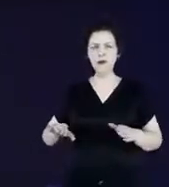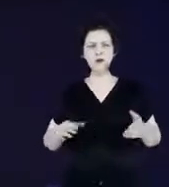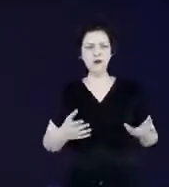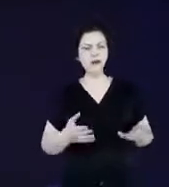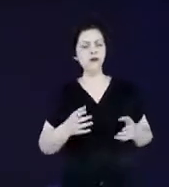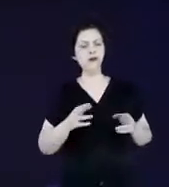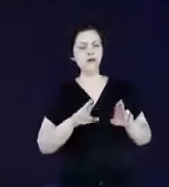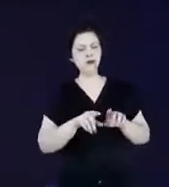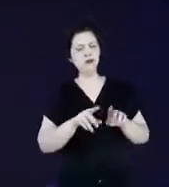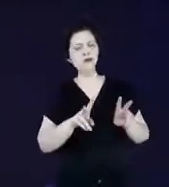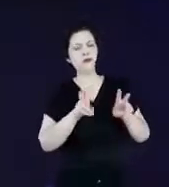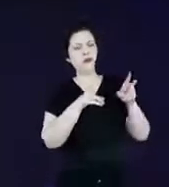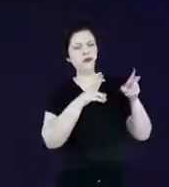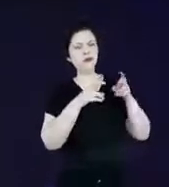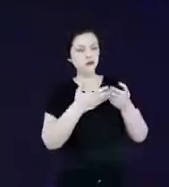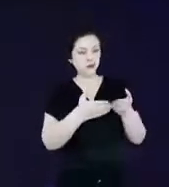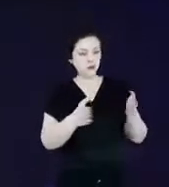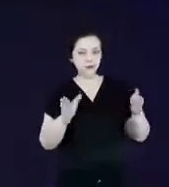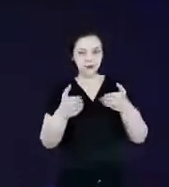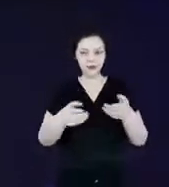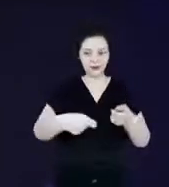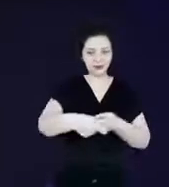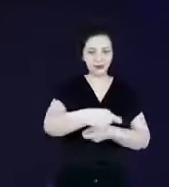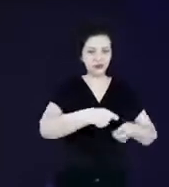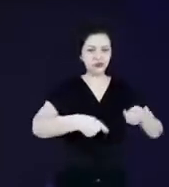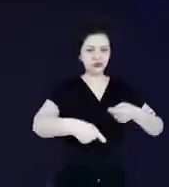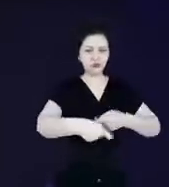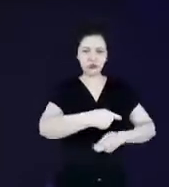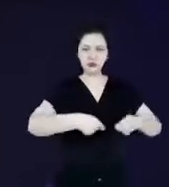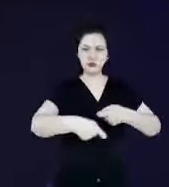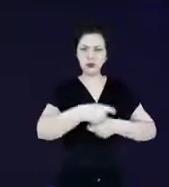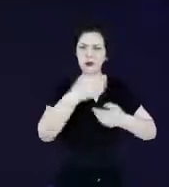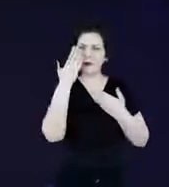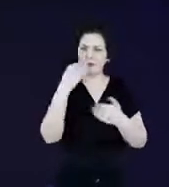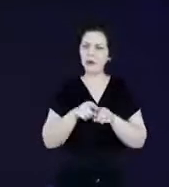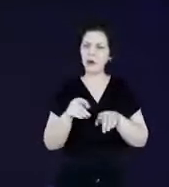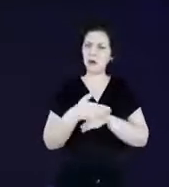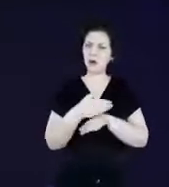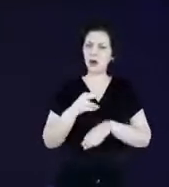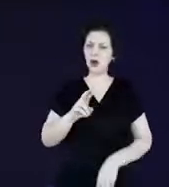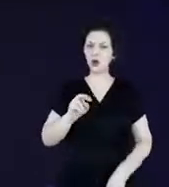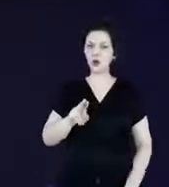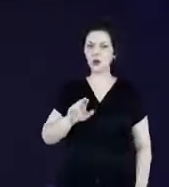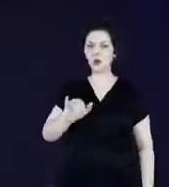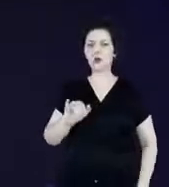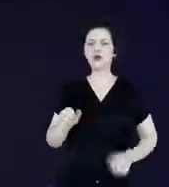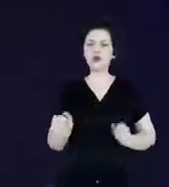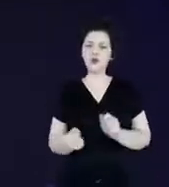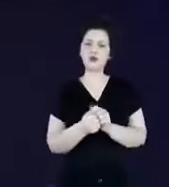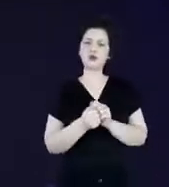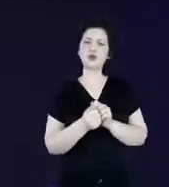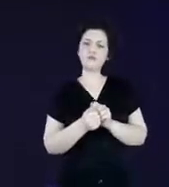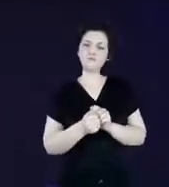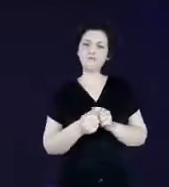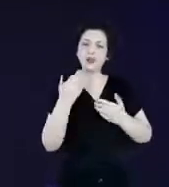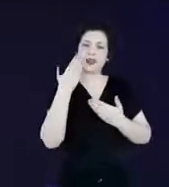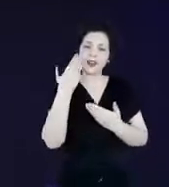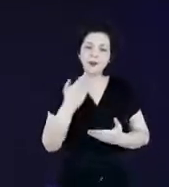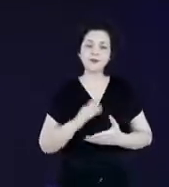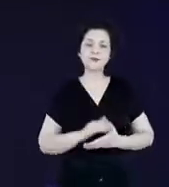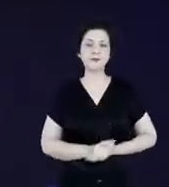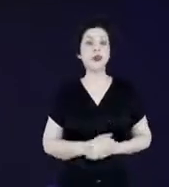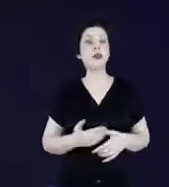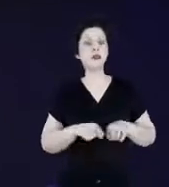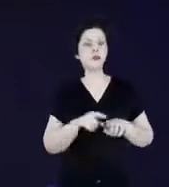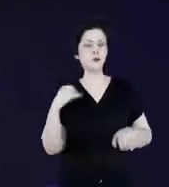sinais claros da retomada da economia. Quero também aqui agradecer a participação do Rui, né, junto conosco, né, que é também